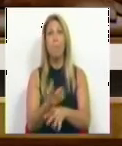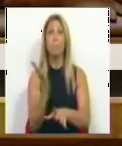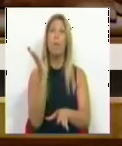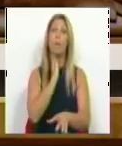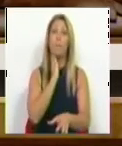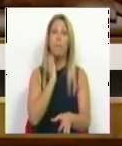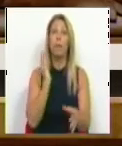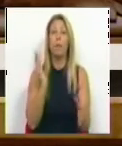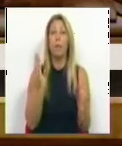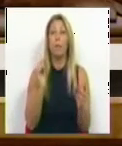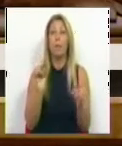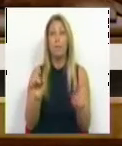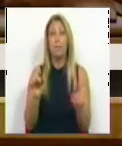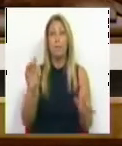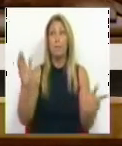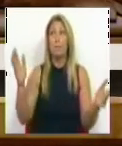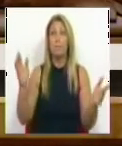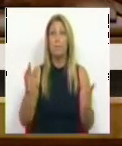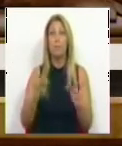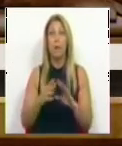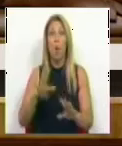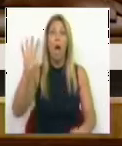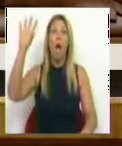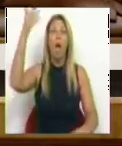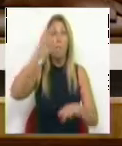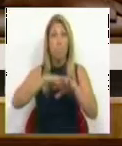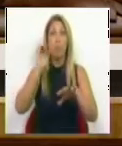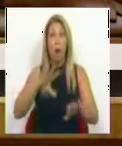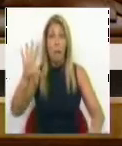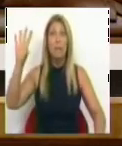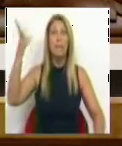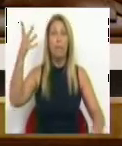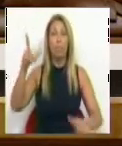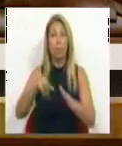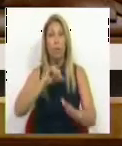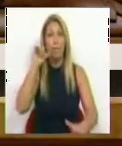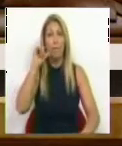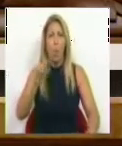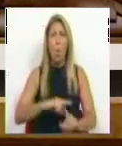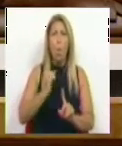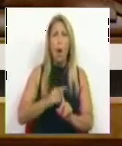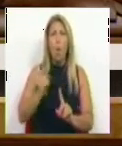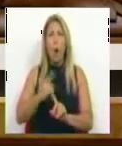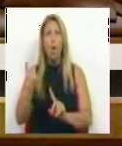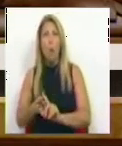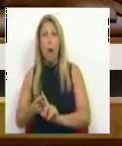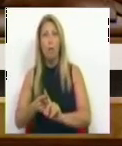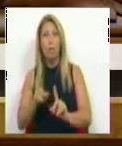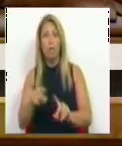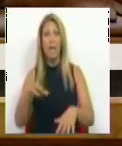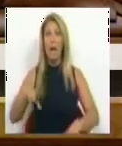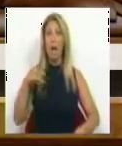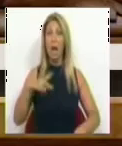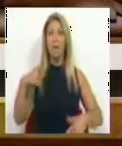dependente destes acontecimentos atmosféricos para, ano após ano, ver a sua riqueza ser